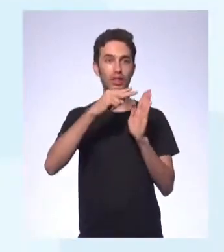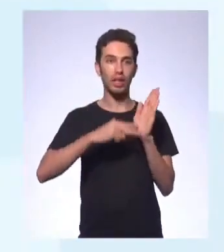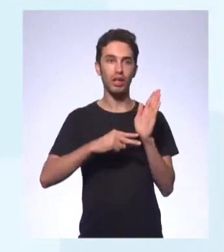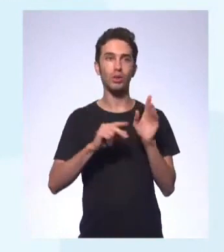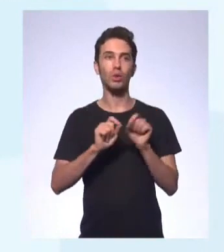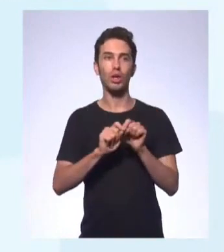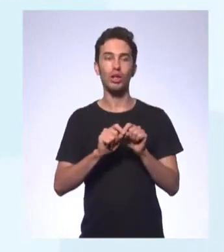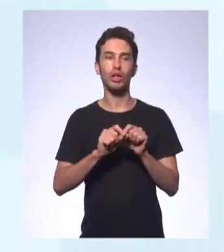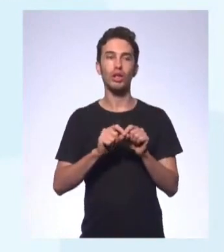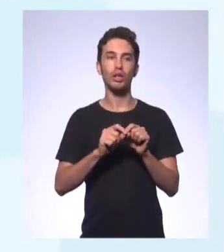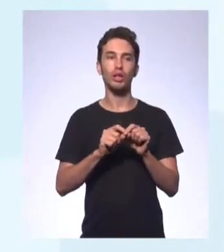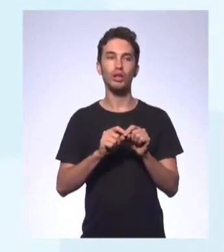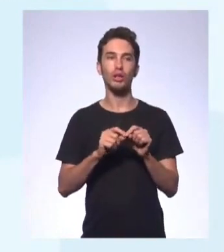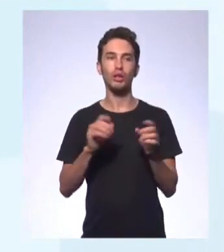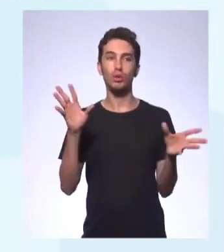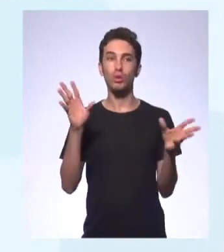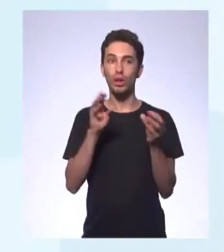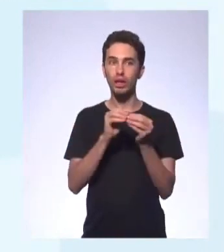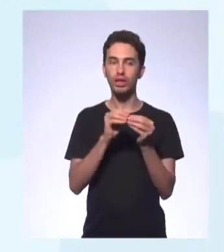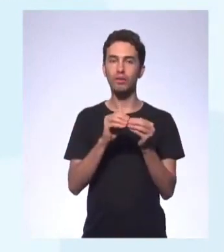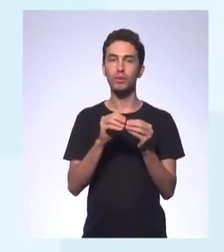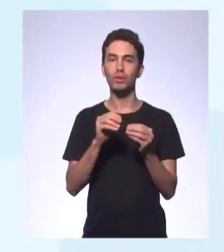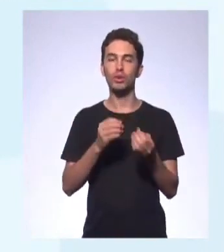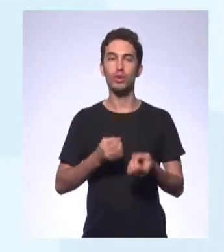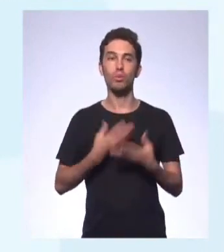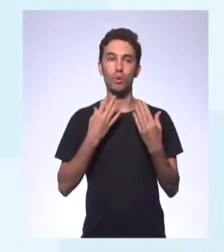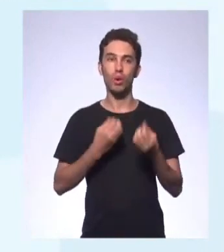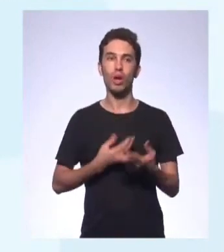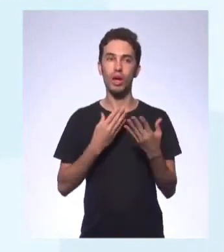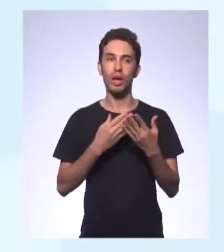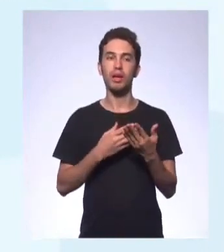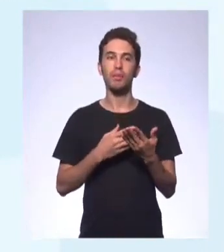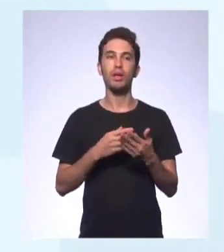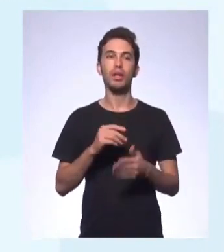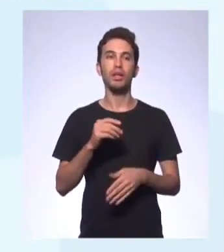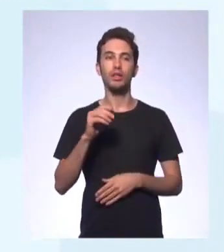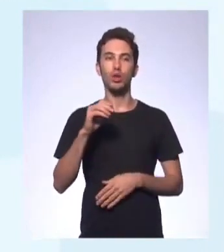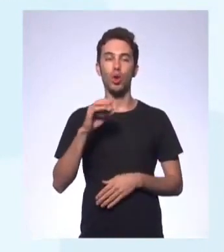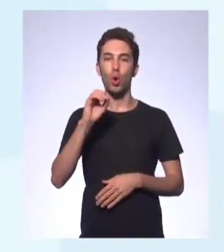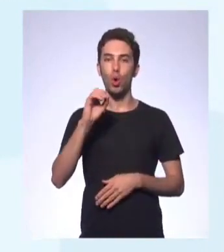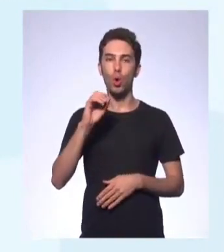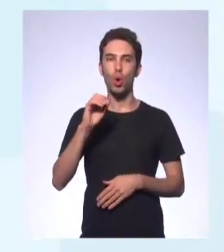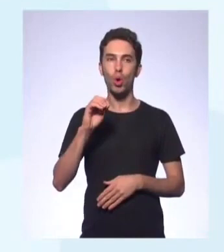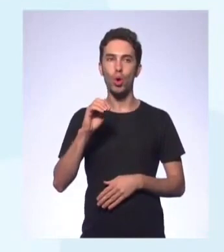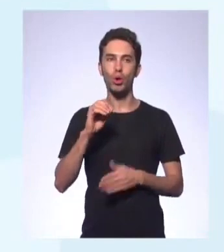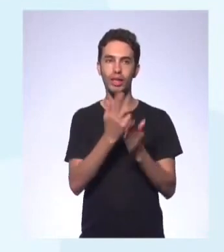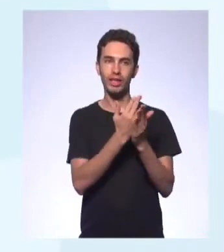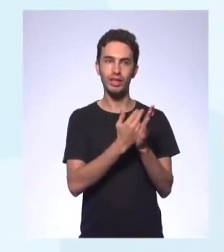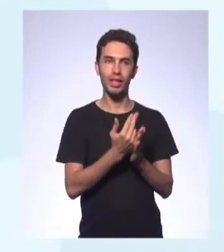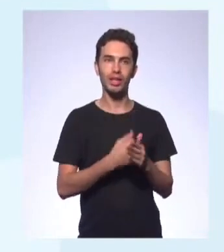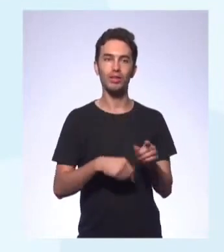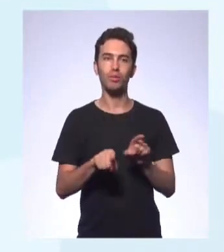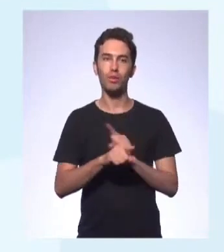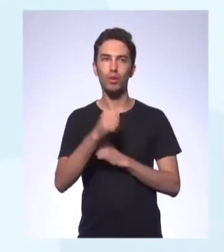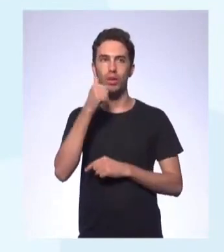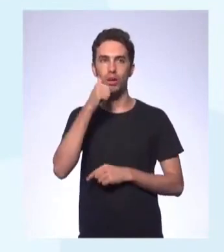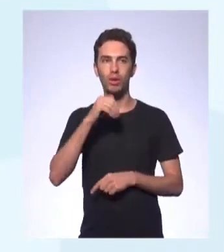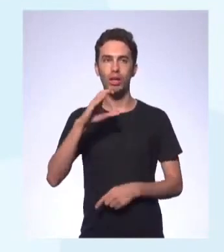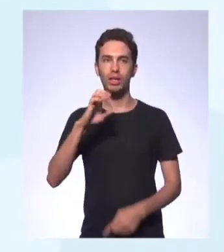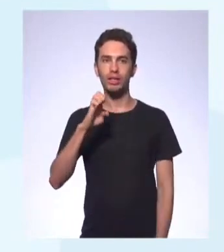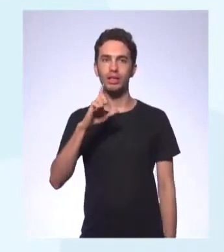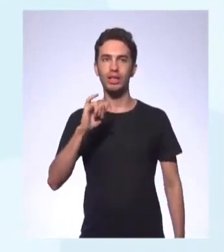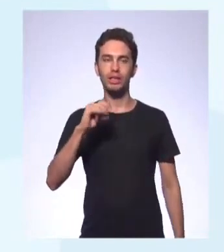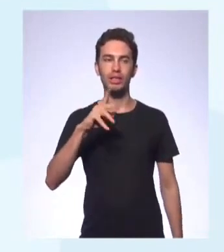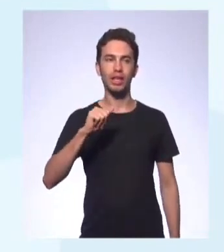O Desenho, de Cecília Meirelles. Trabalhamos também tempos verbais e leitura do poema A Flor e a Náusea,